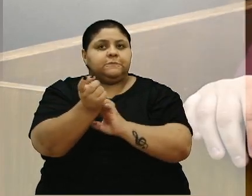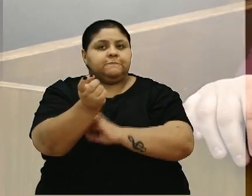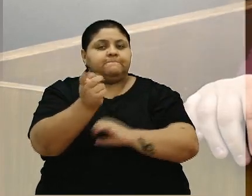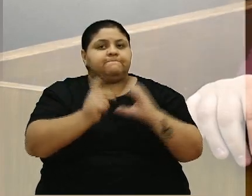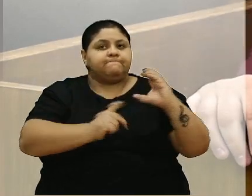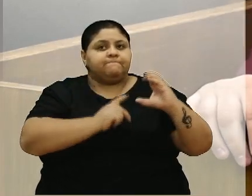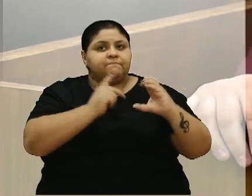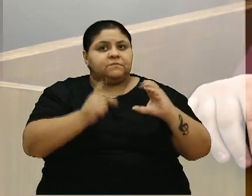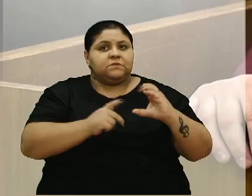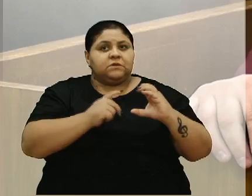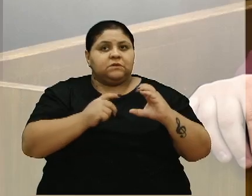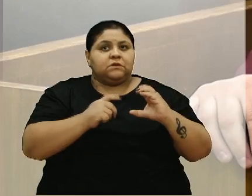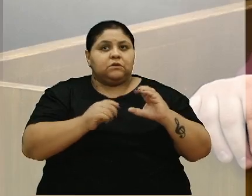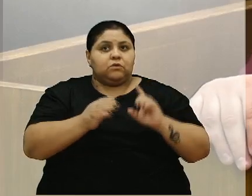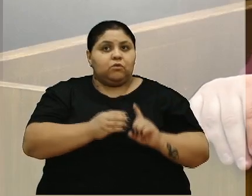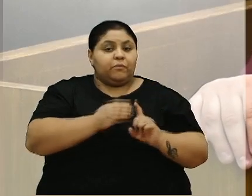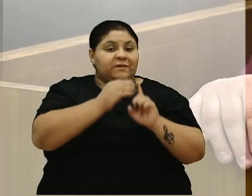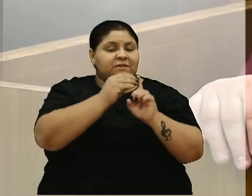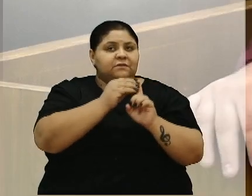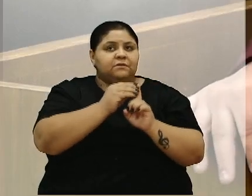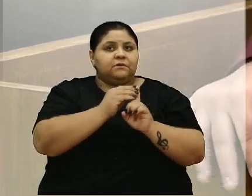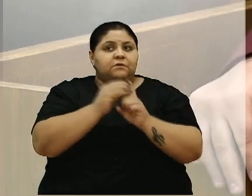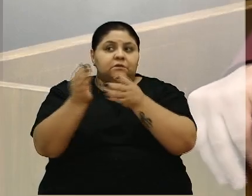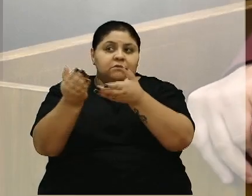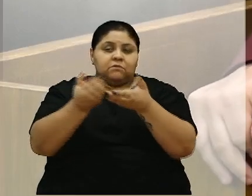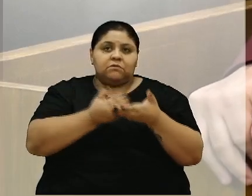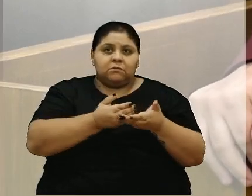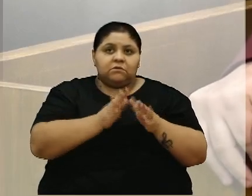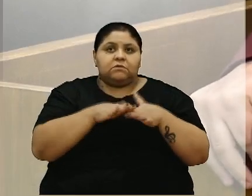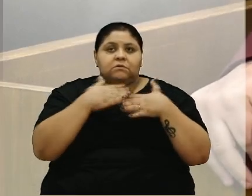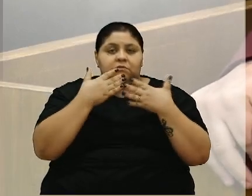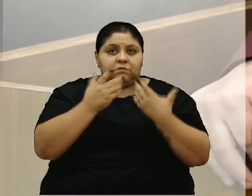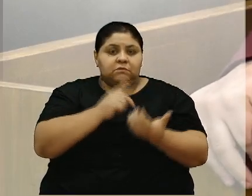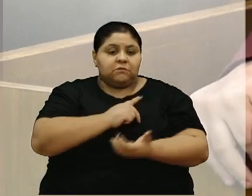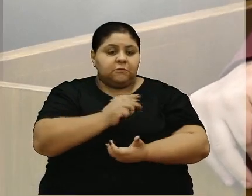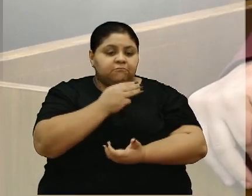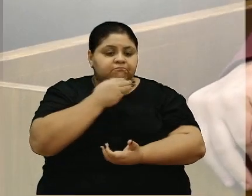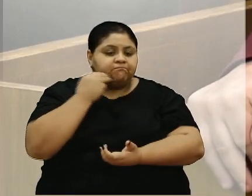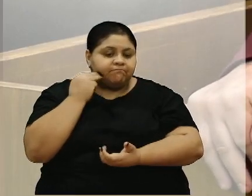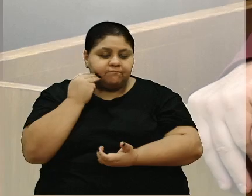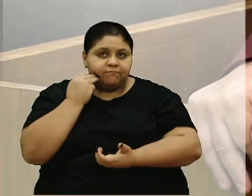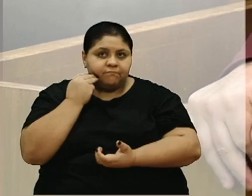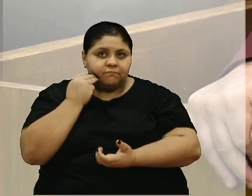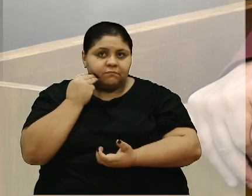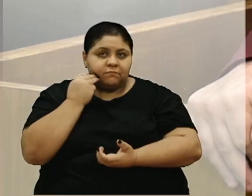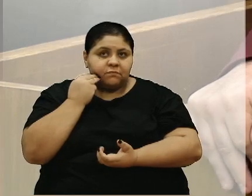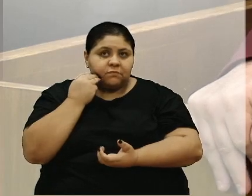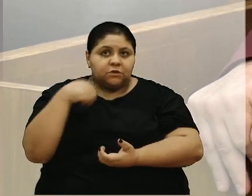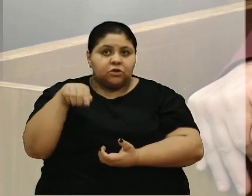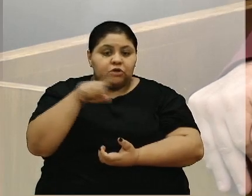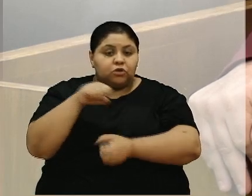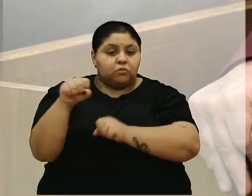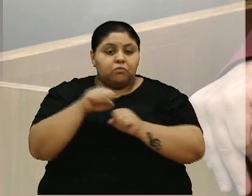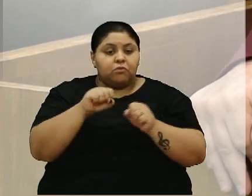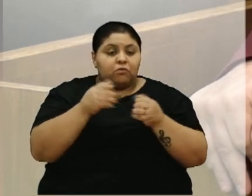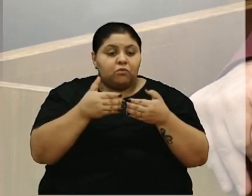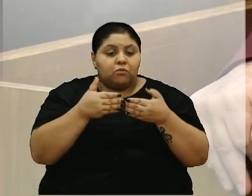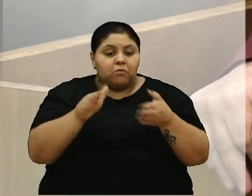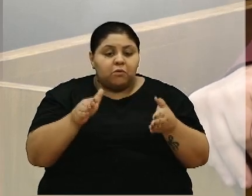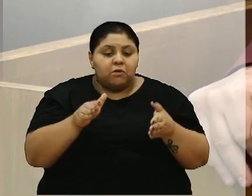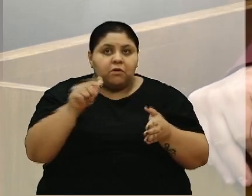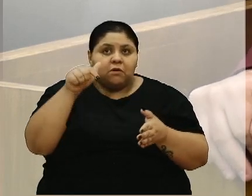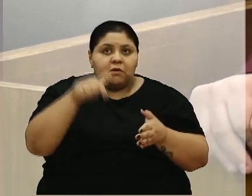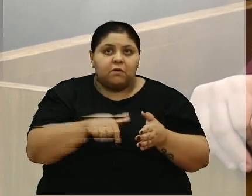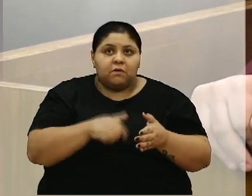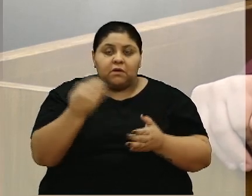a receptiva, ela que vai receber essas questões. Então, presidente Marisol, que nós daqui a pouco possamos abrir um canal aqui no nosso